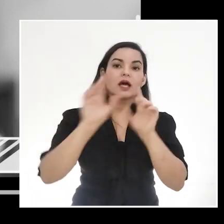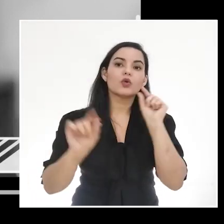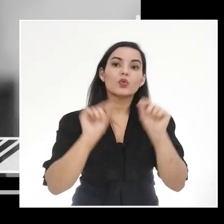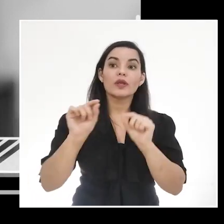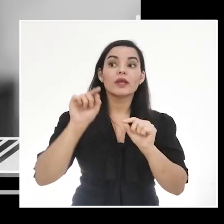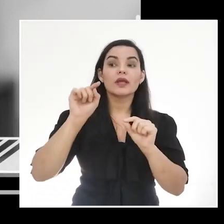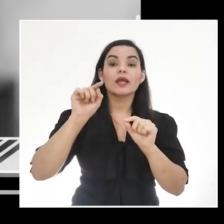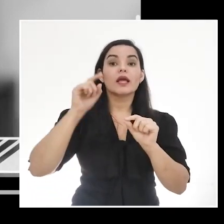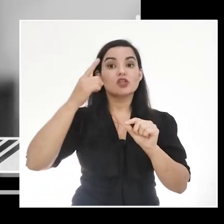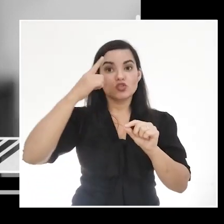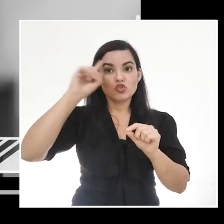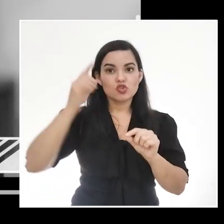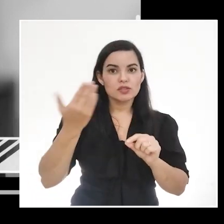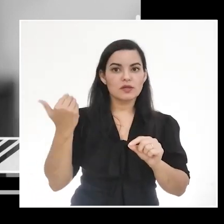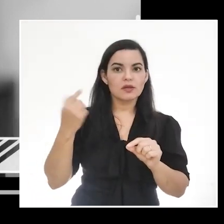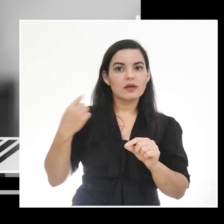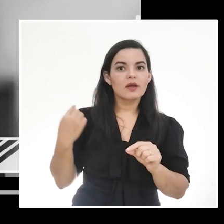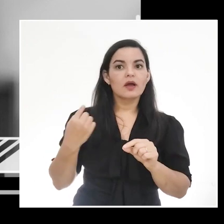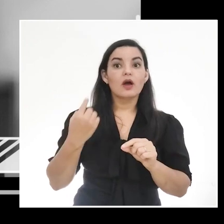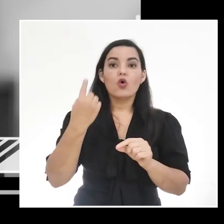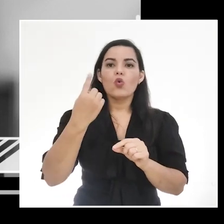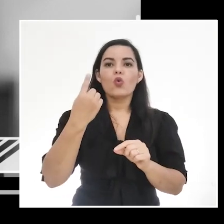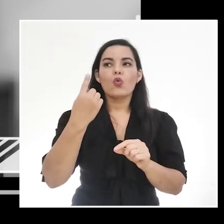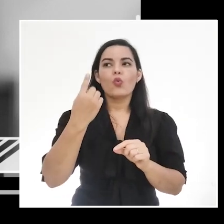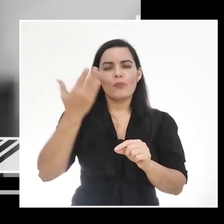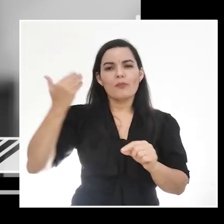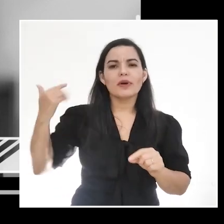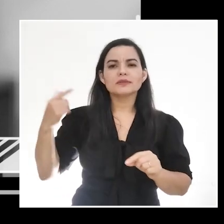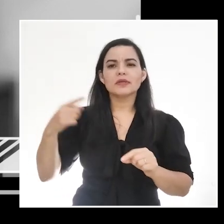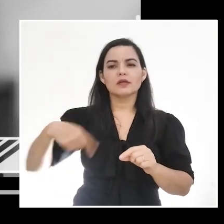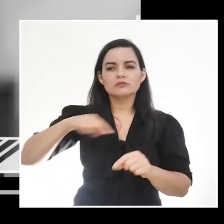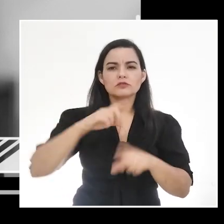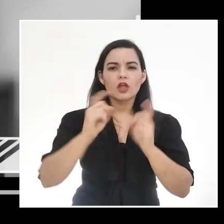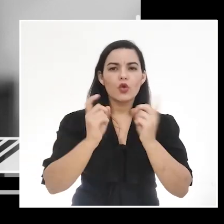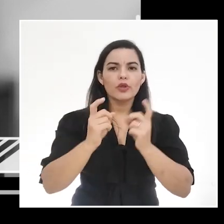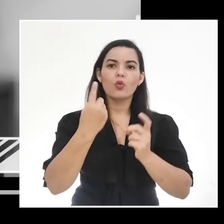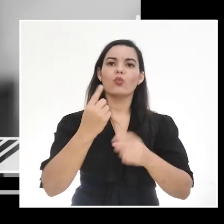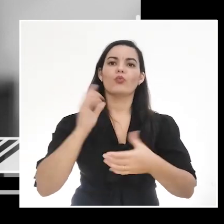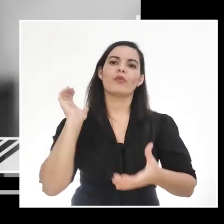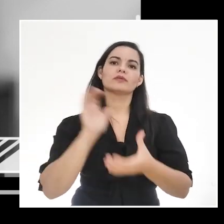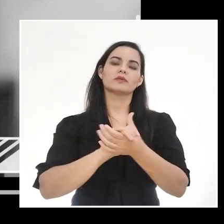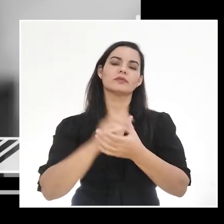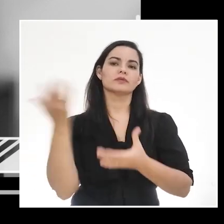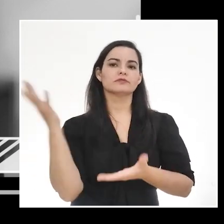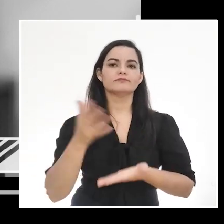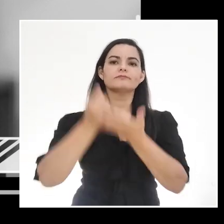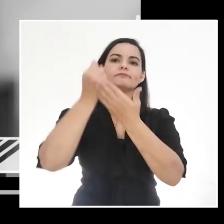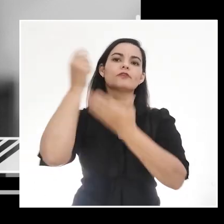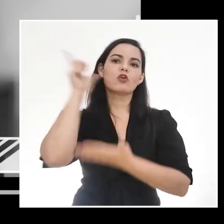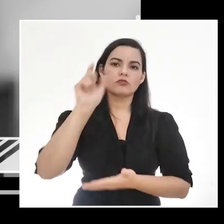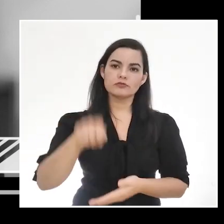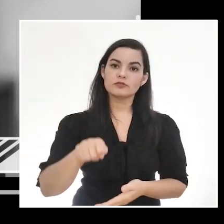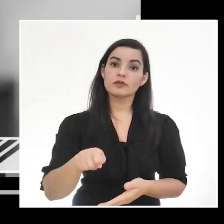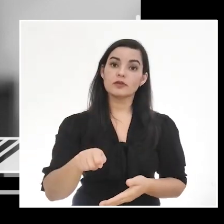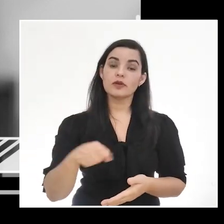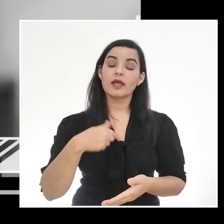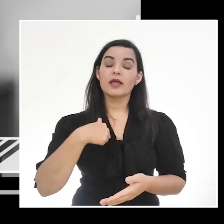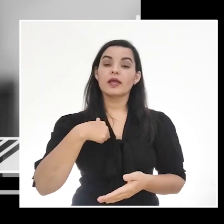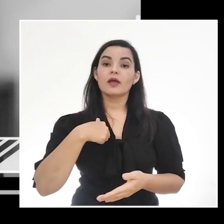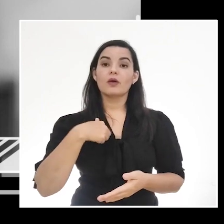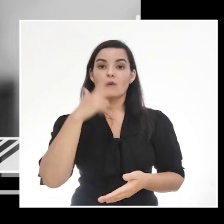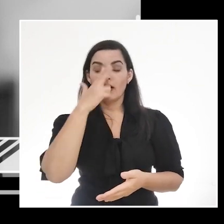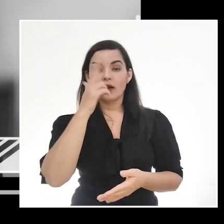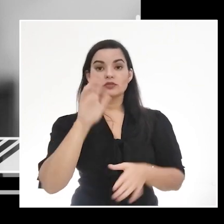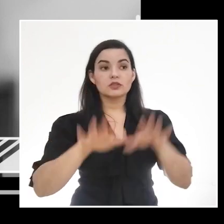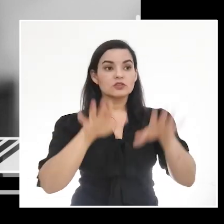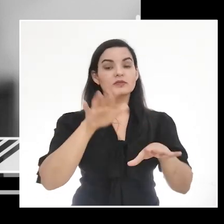há compartilhamento. Eu entendo que aquele dia, pela graça de Deus, um casamento foi salvo. Geralmente, quando você